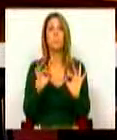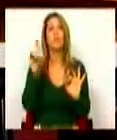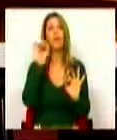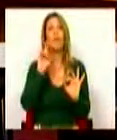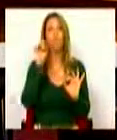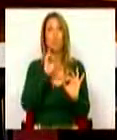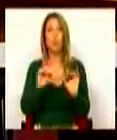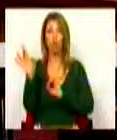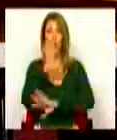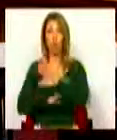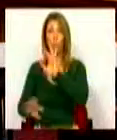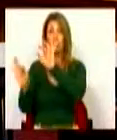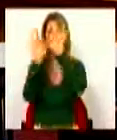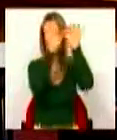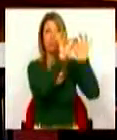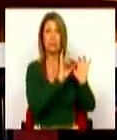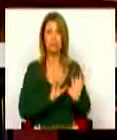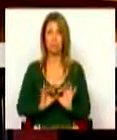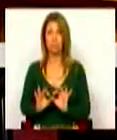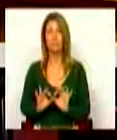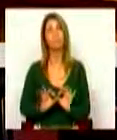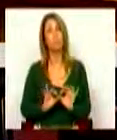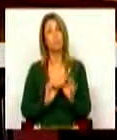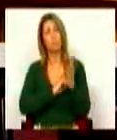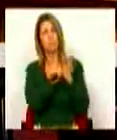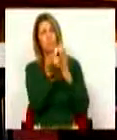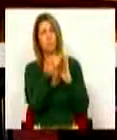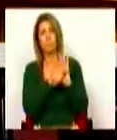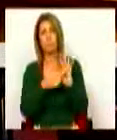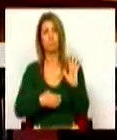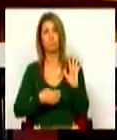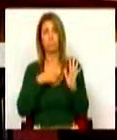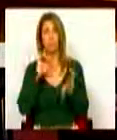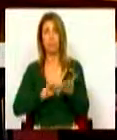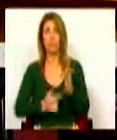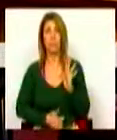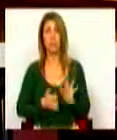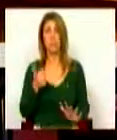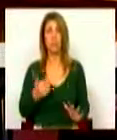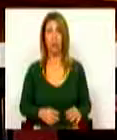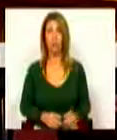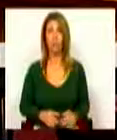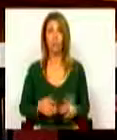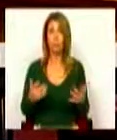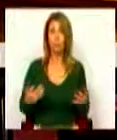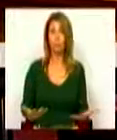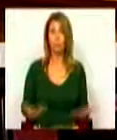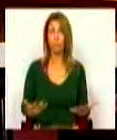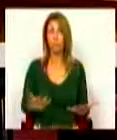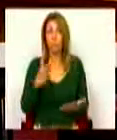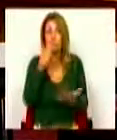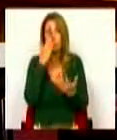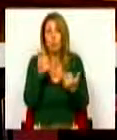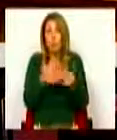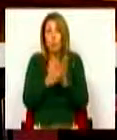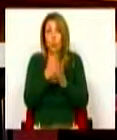comuns. Sentimos todas elas como cruciais neste momento em que tudo parece